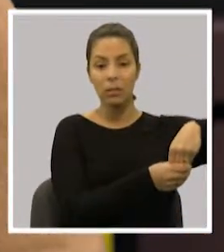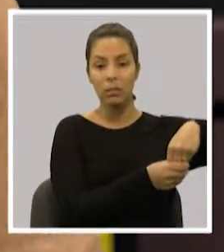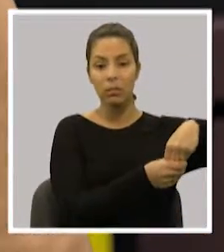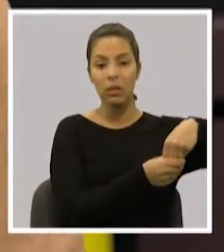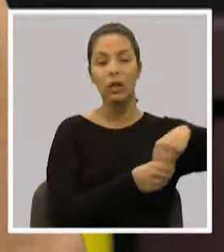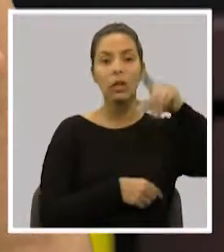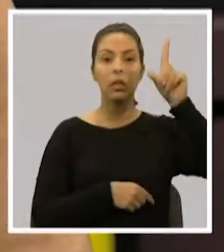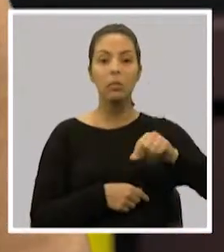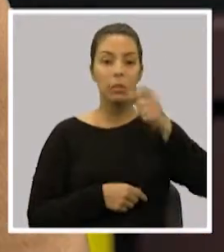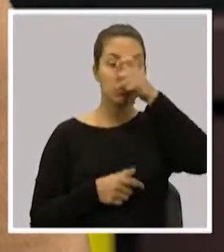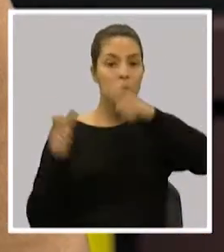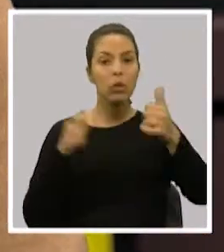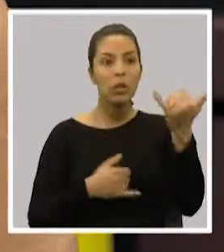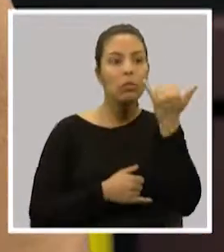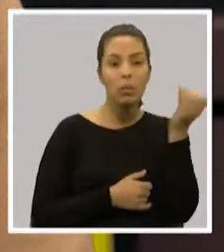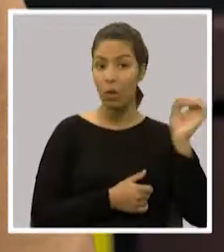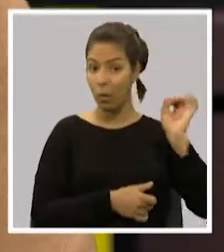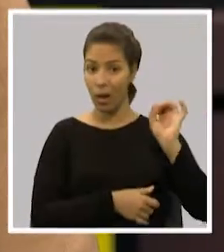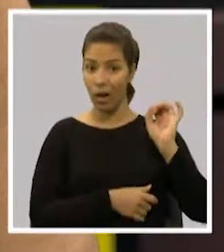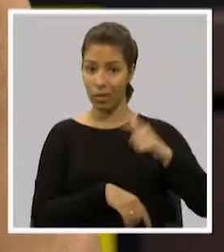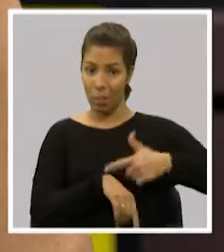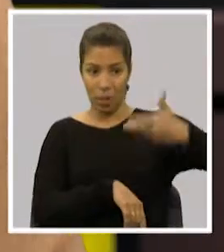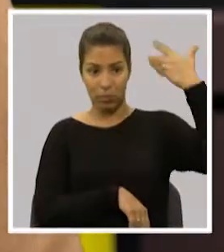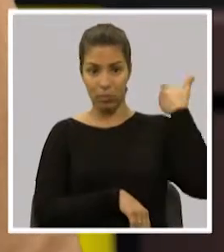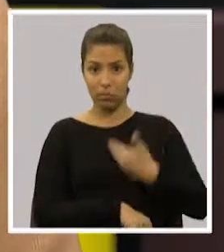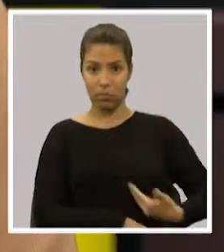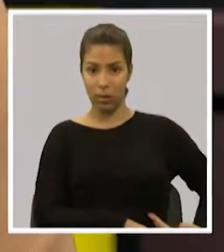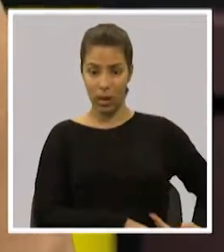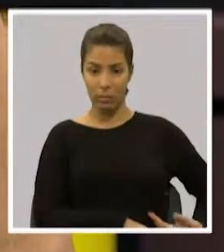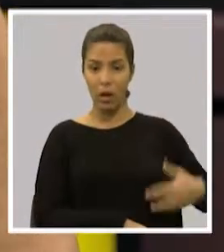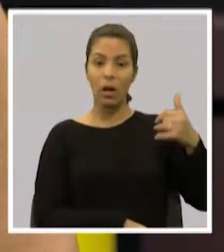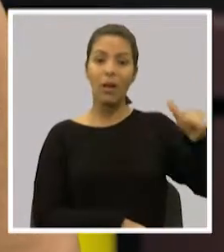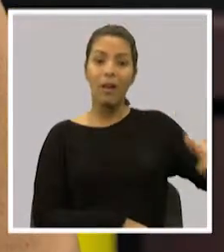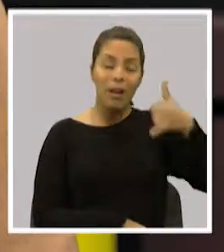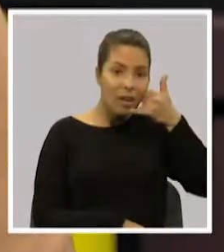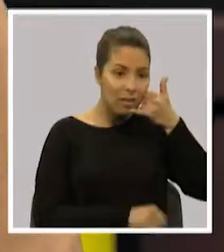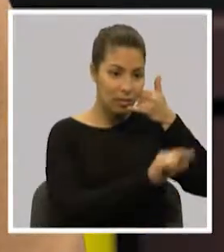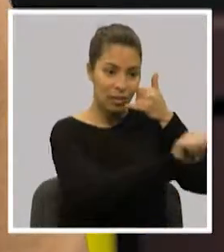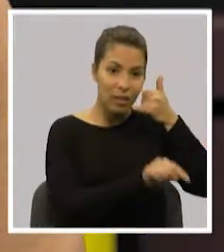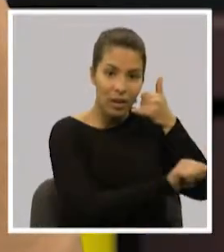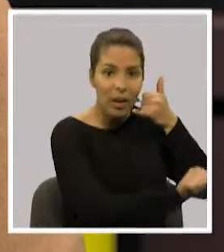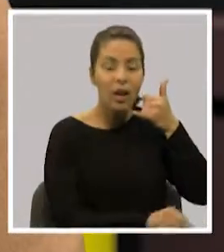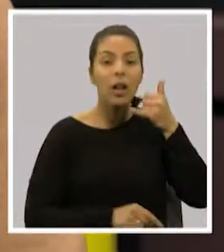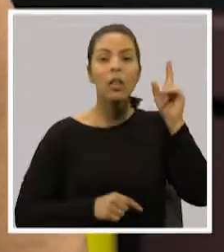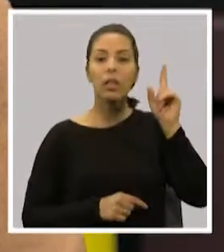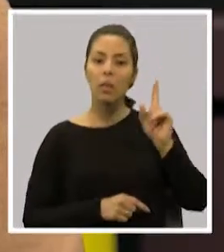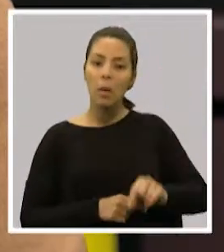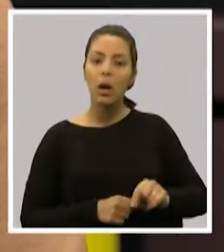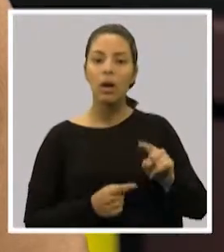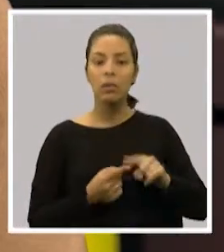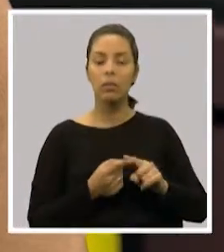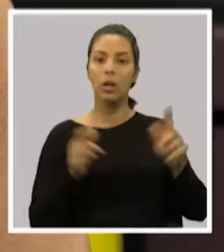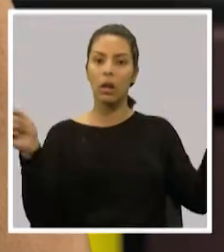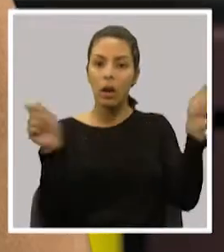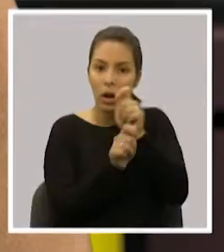altura as ligações nem sequer havia telemóveis, não é? Portanto, tinha que ser por um telefone fixo, as ligações do lado de lá da cortina